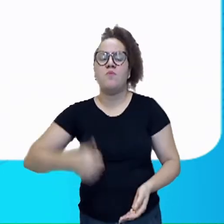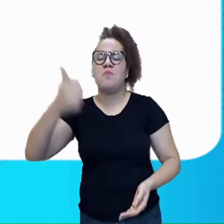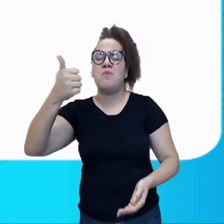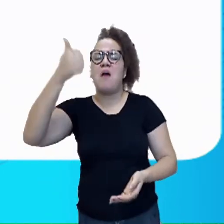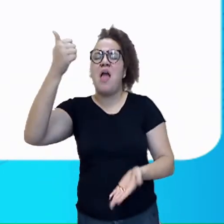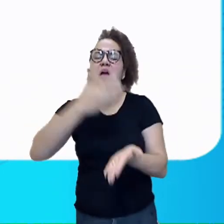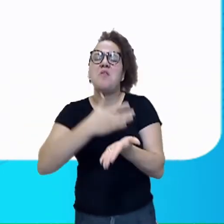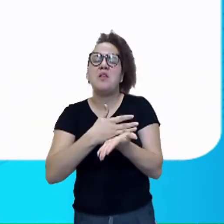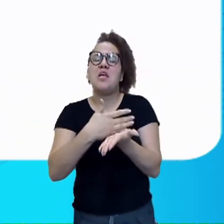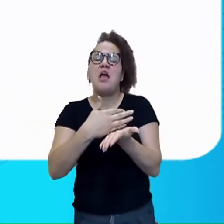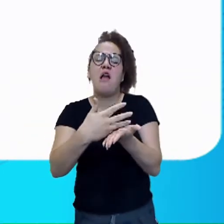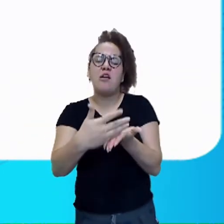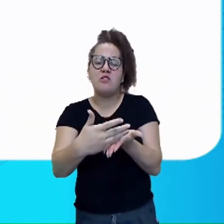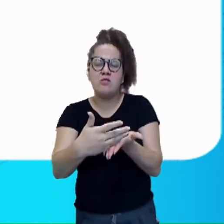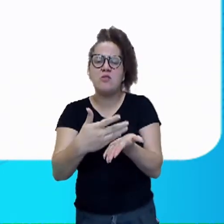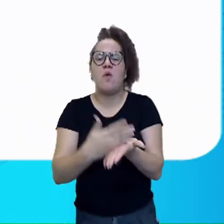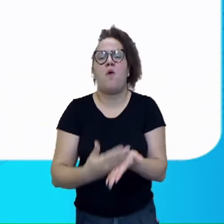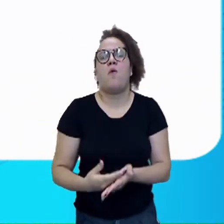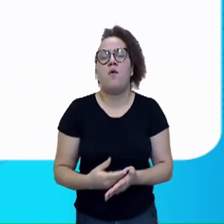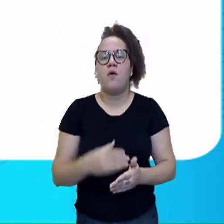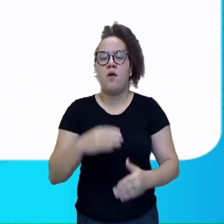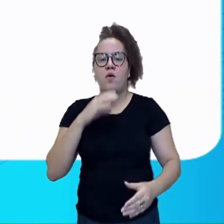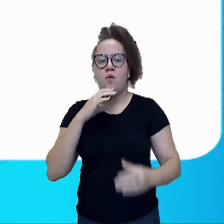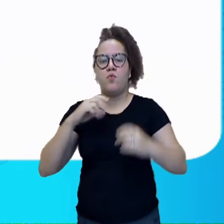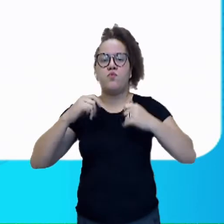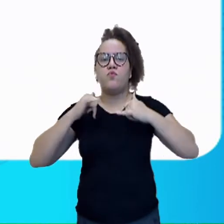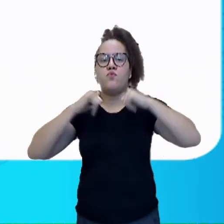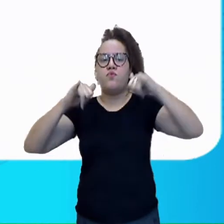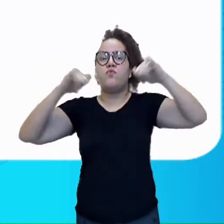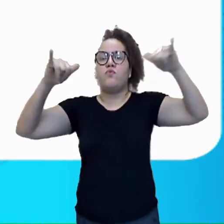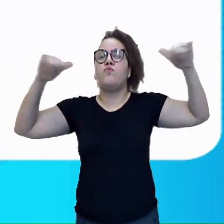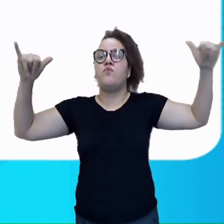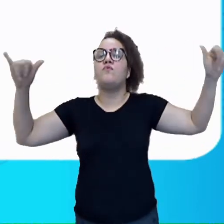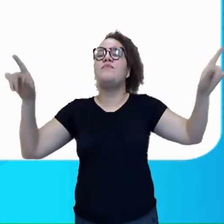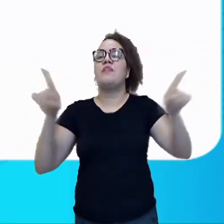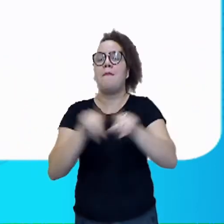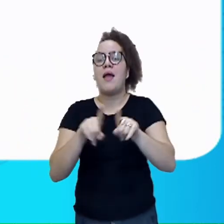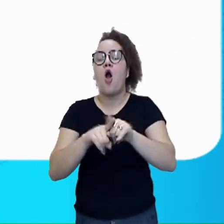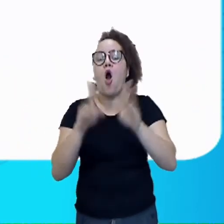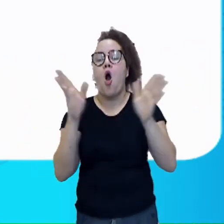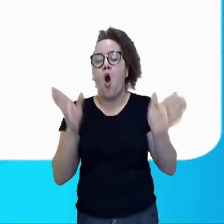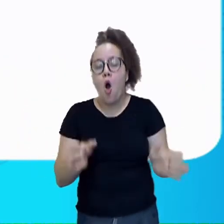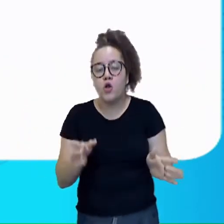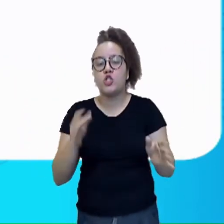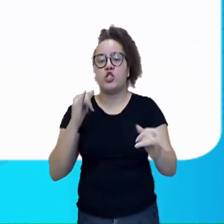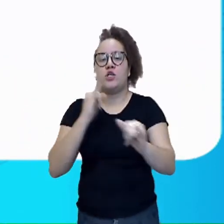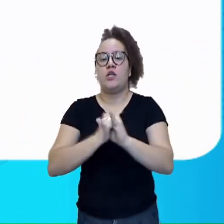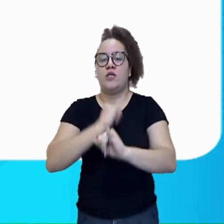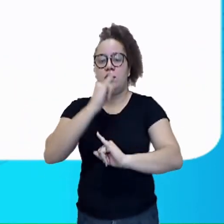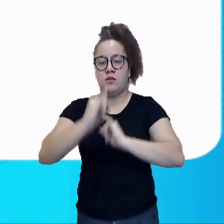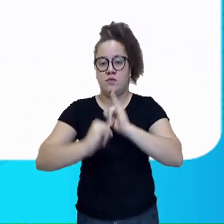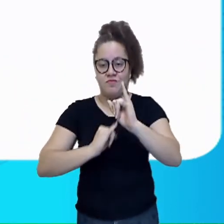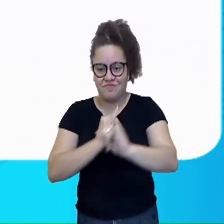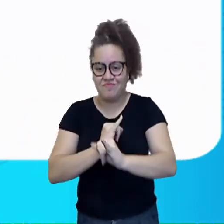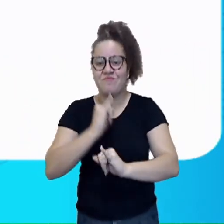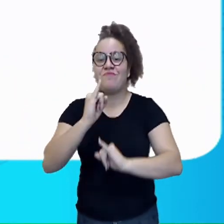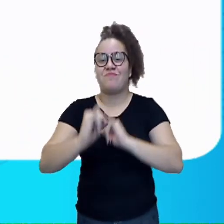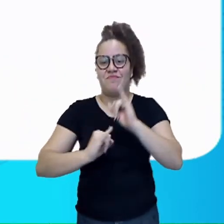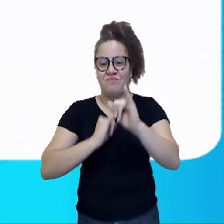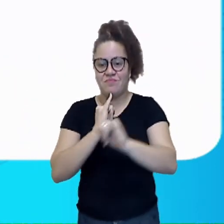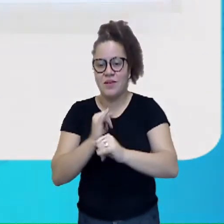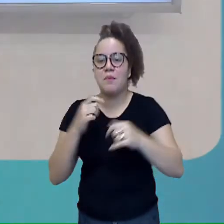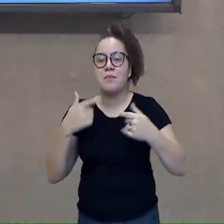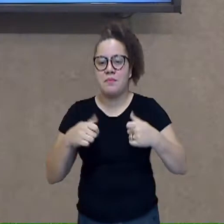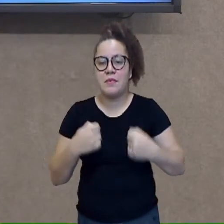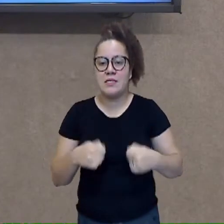de comunicação em massa que nós tivemos. E hoje nós temos a internet. Utilizamos novamente a internet para acessar